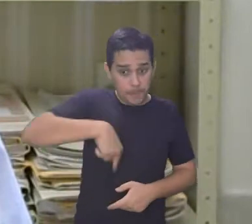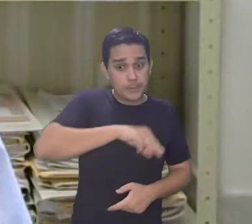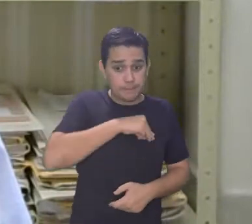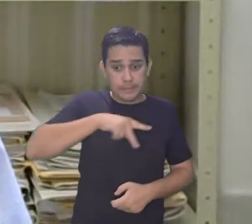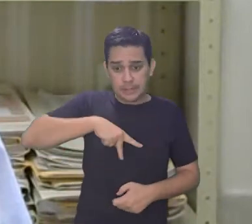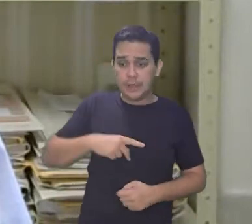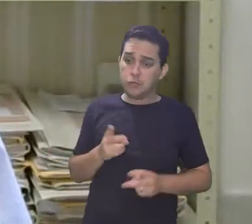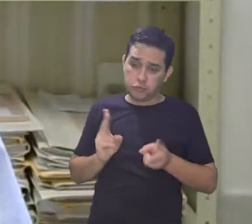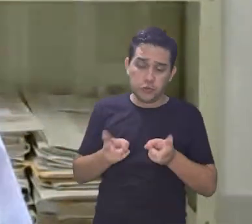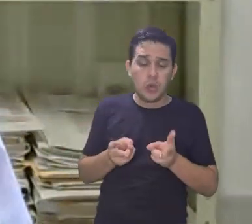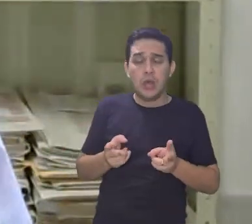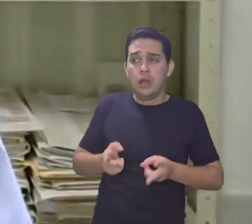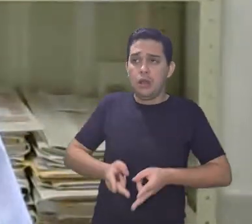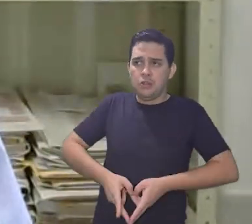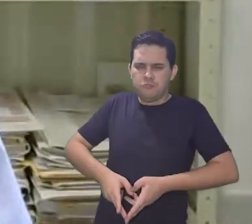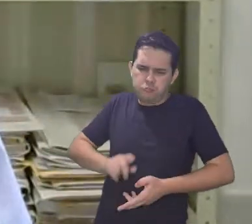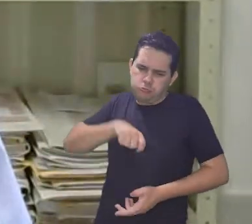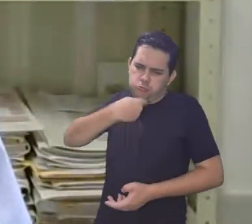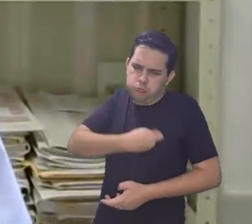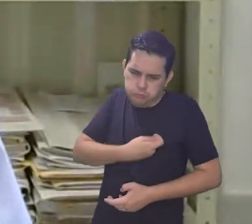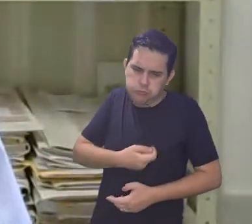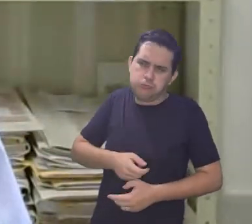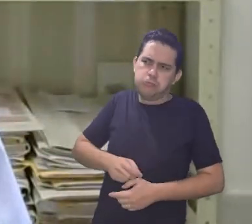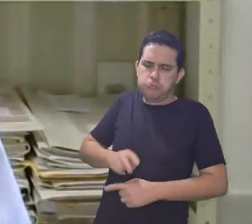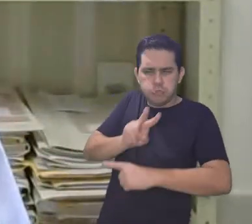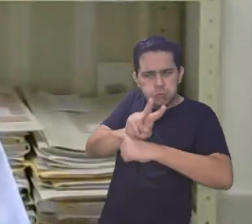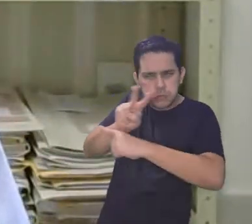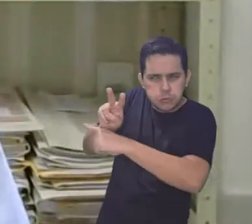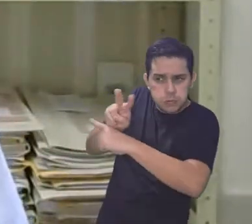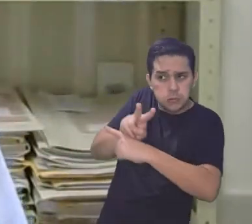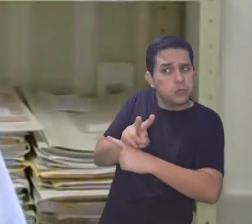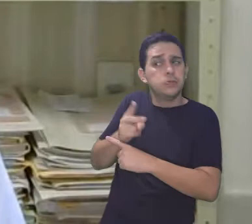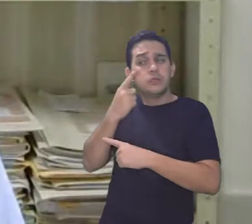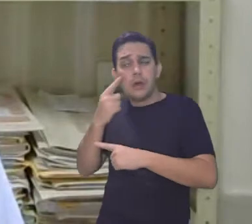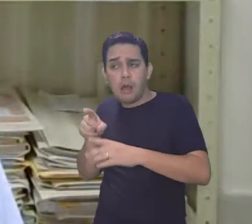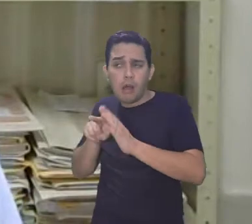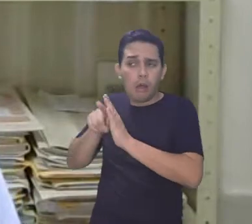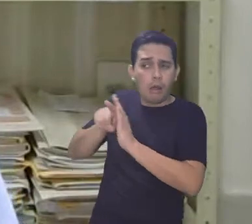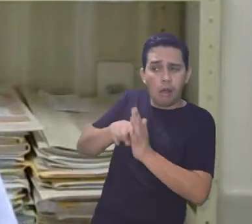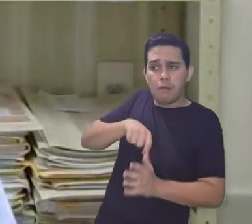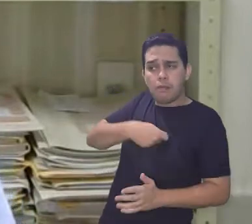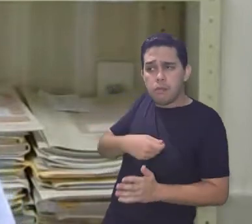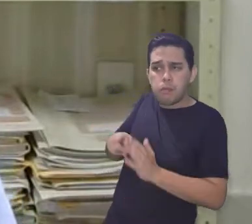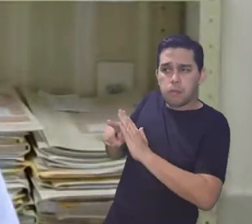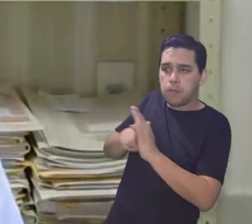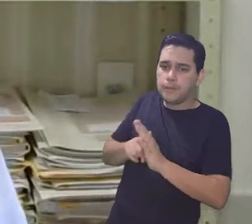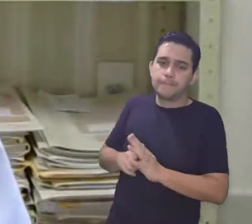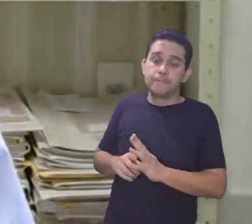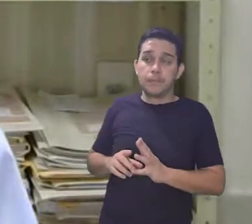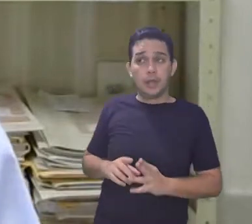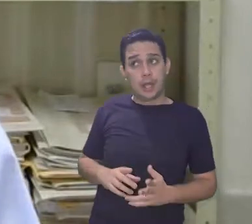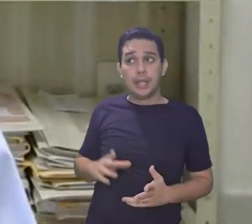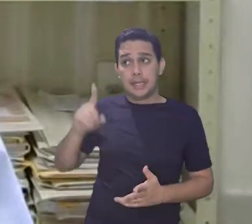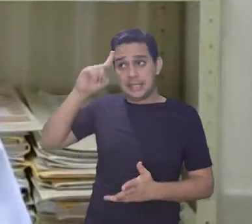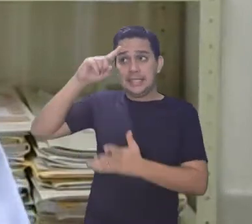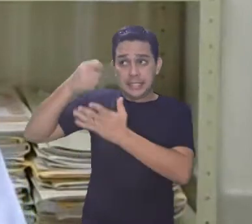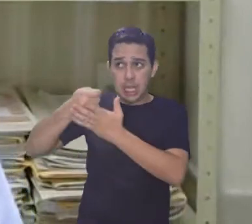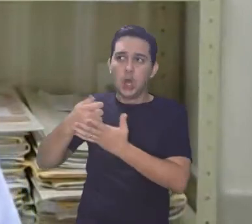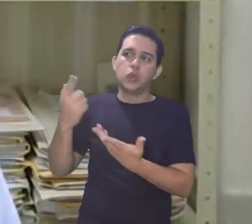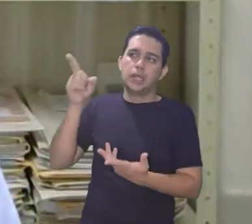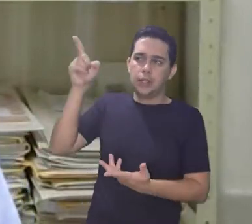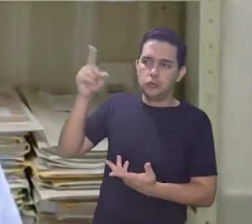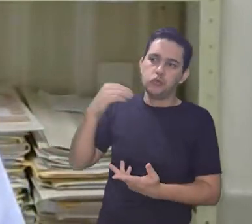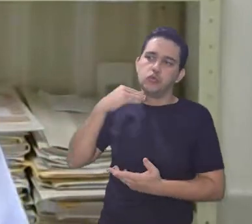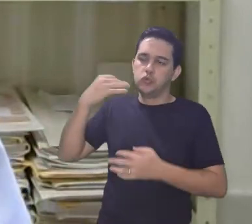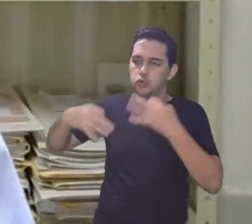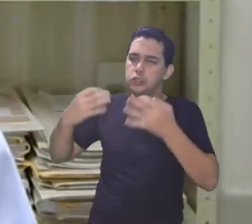vai acompanhando, né? Assim, o processo ele continua, né? A decisão é uma decisão liminar, cabe